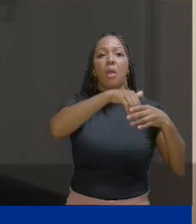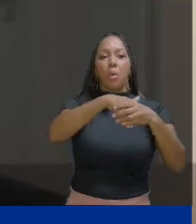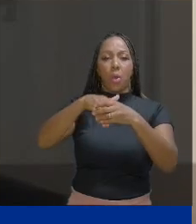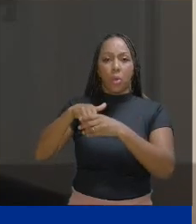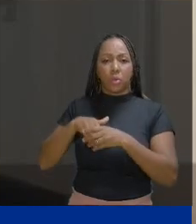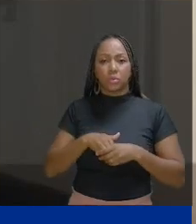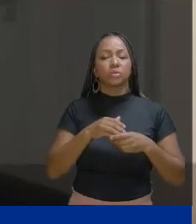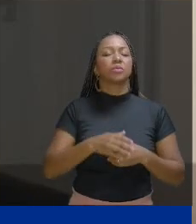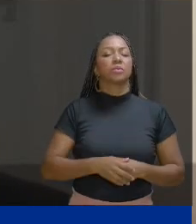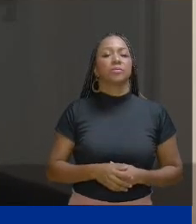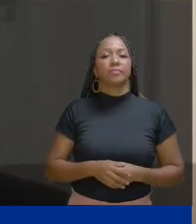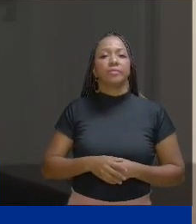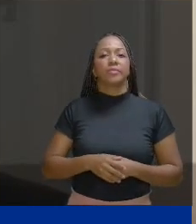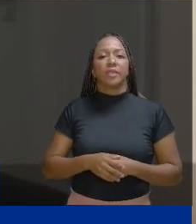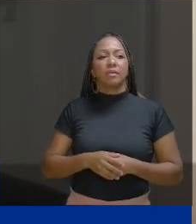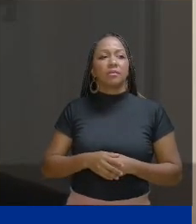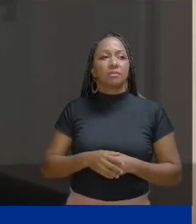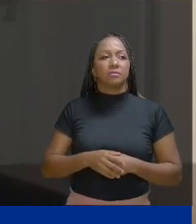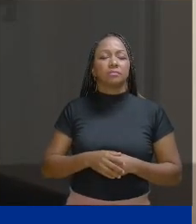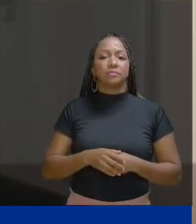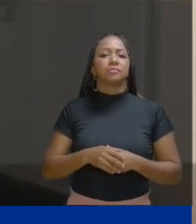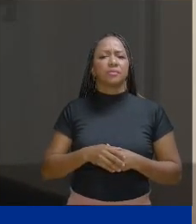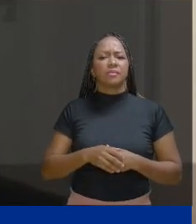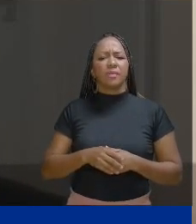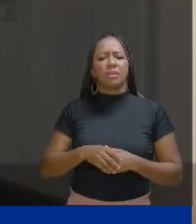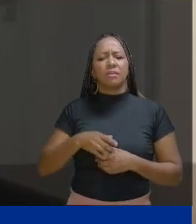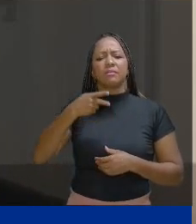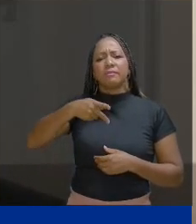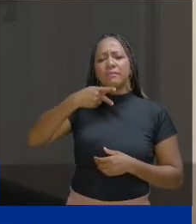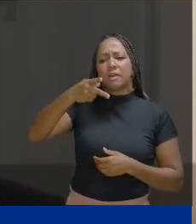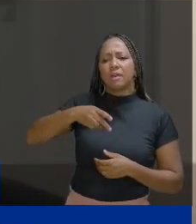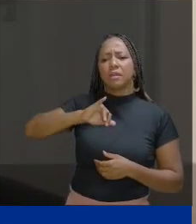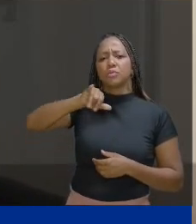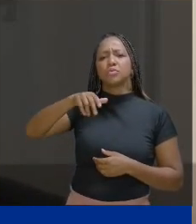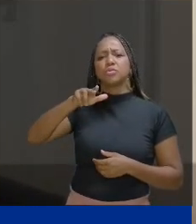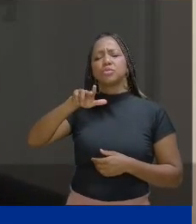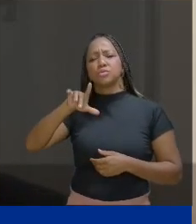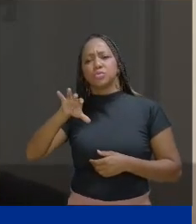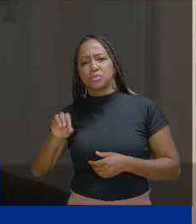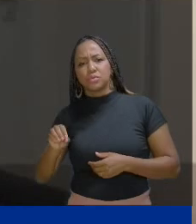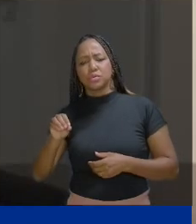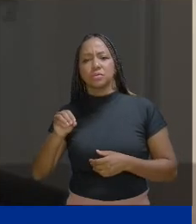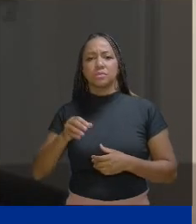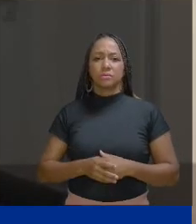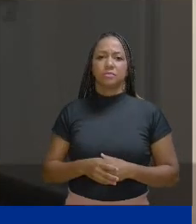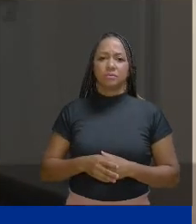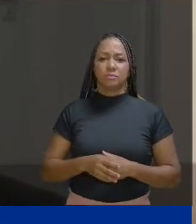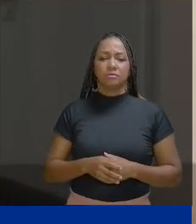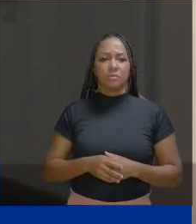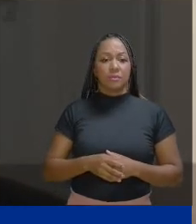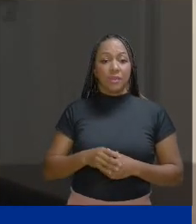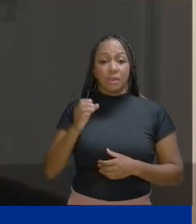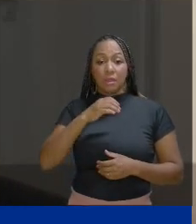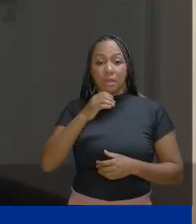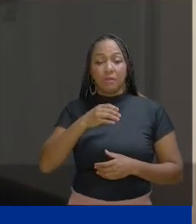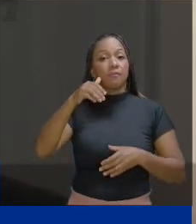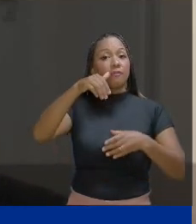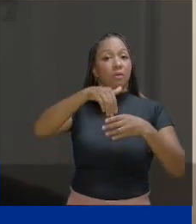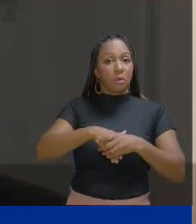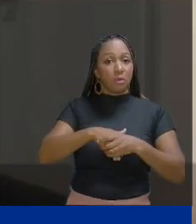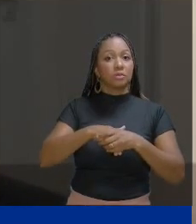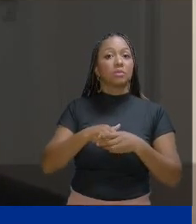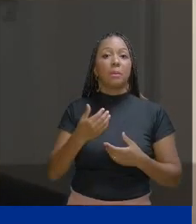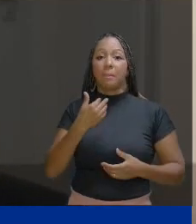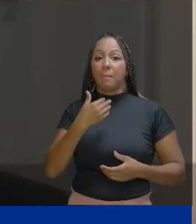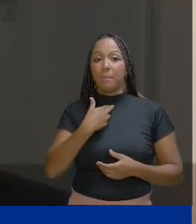acórdão, elas seriam extraídas da fala do Júlio com os demais motoristas, tais como, deixa eu fazer logo isso, que é um voto